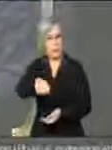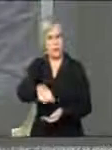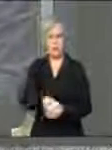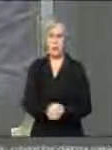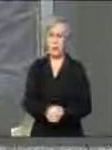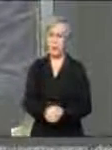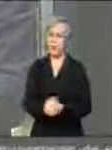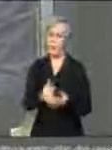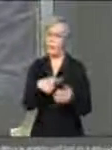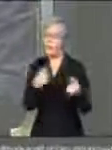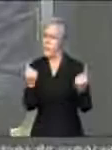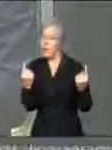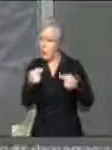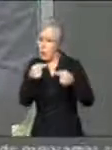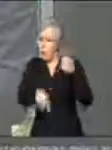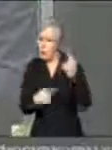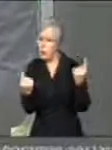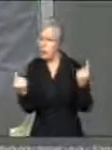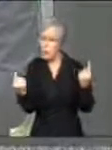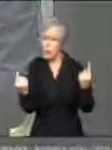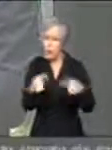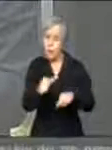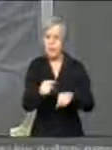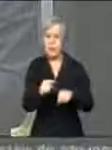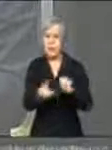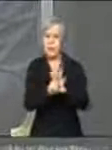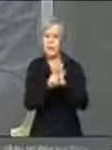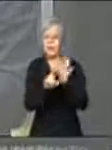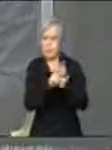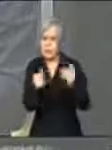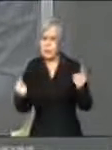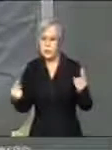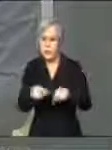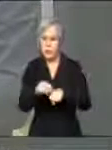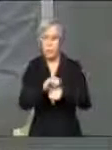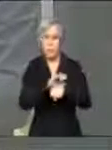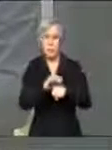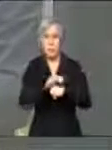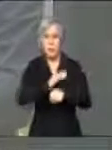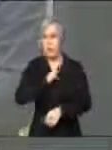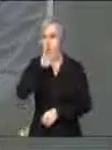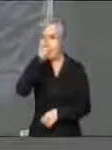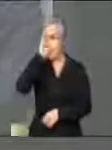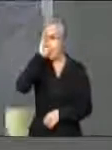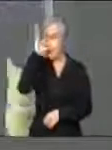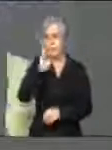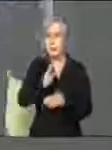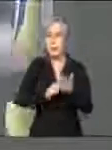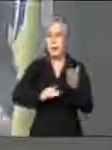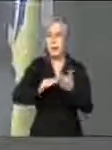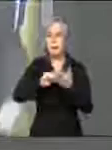uma transgressão gravíssima, que entre as principais causas de todas